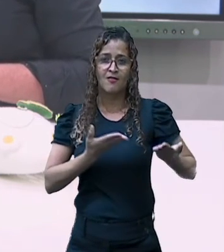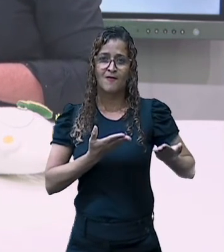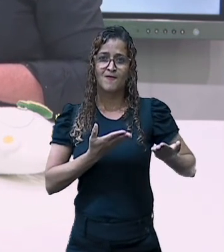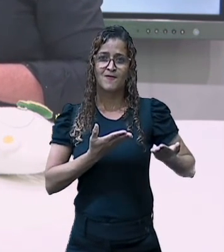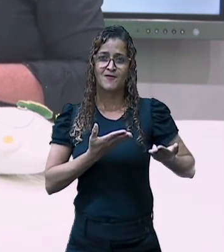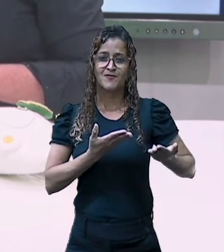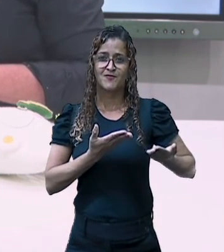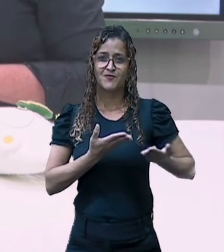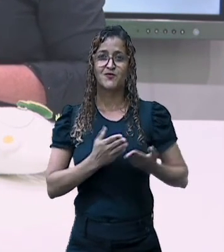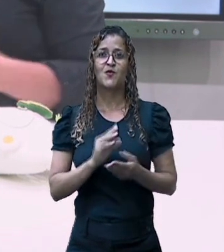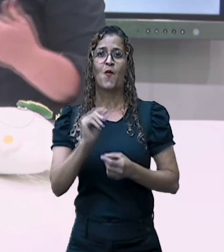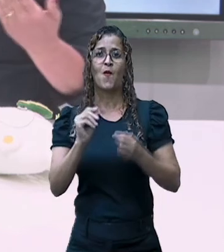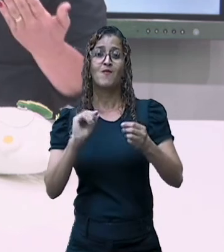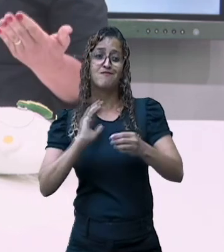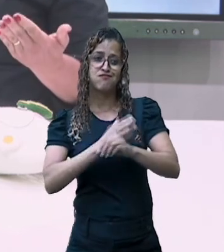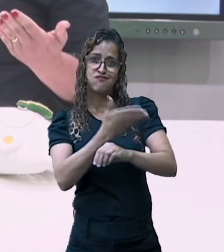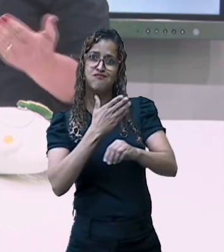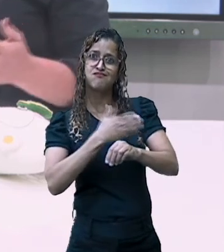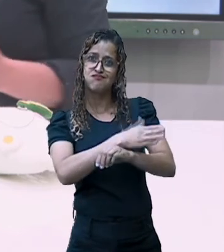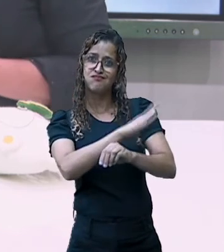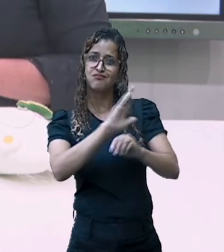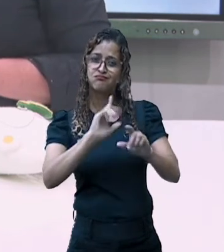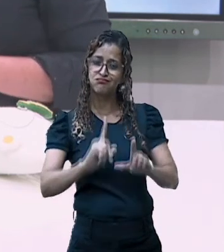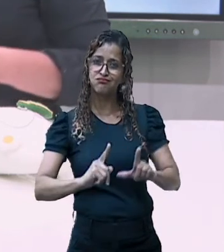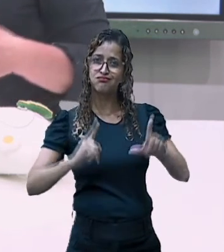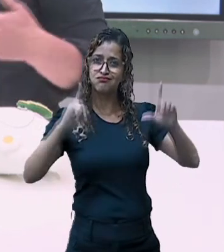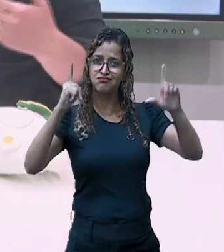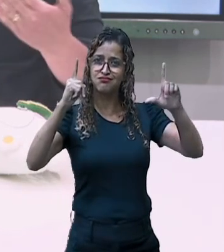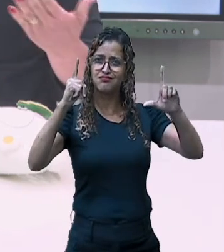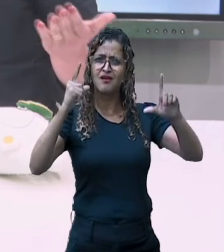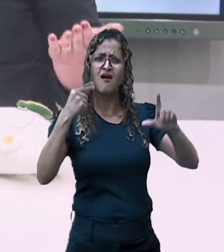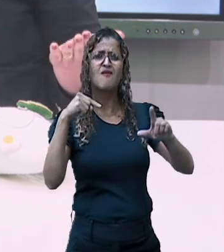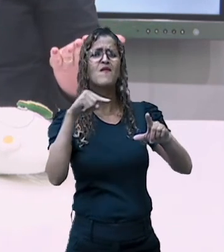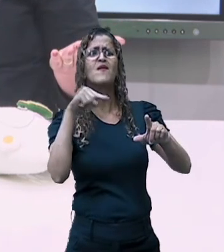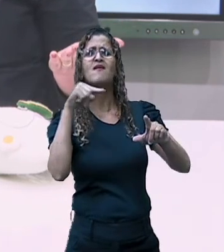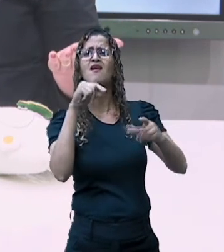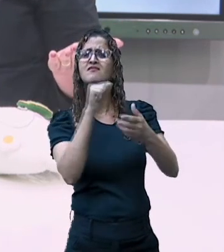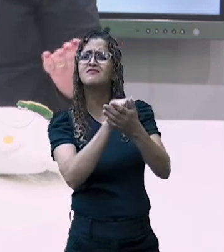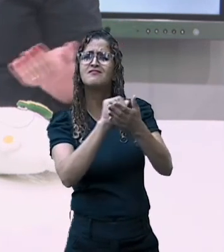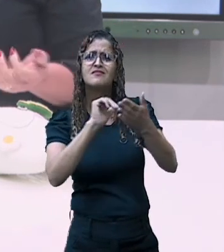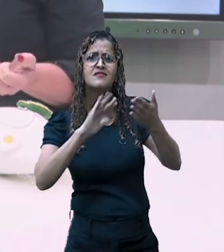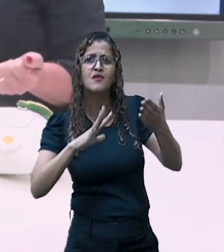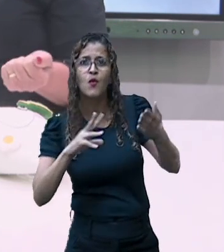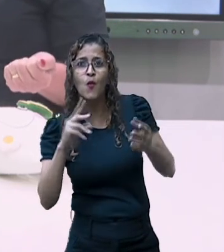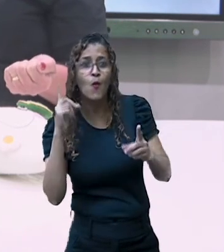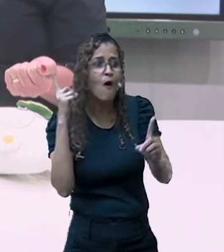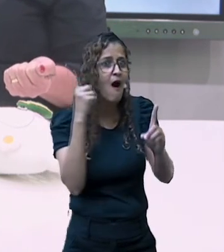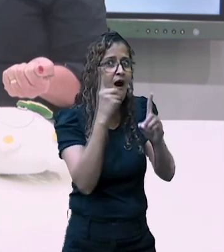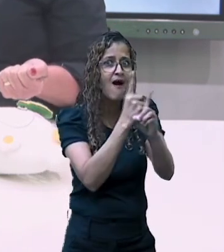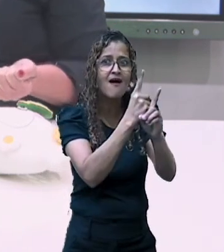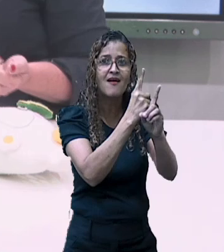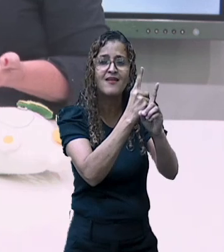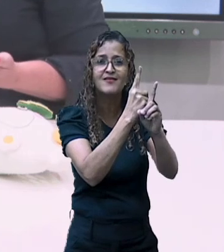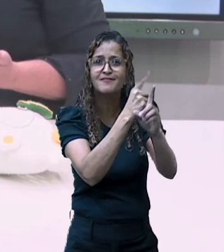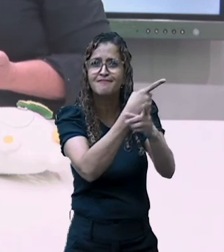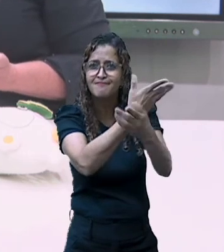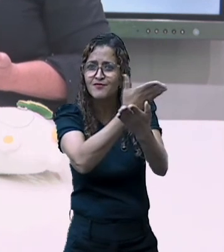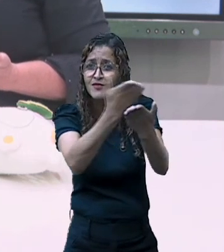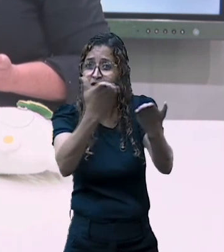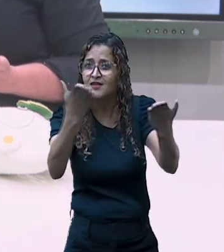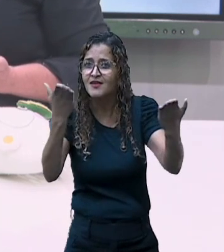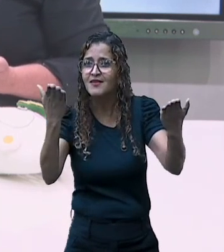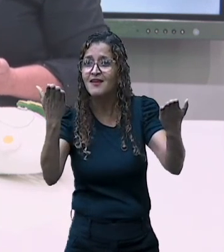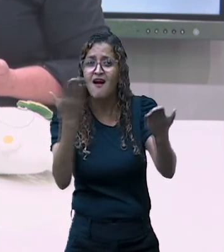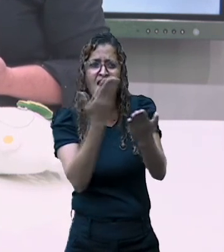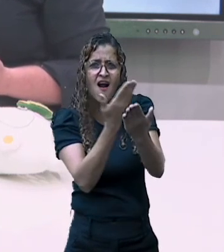plataforma SMED GV, onde lá você vai encontrar várias atividades. E você também, que ainda não